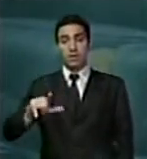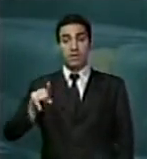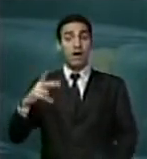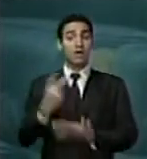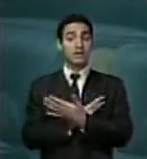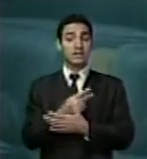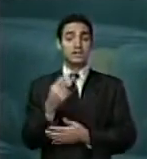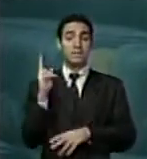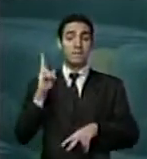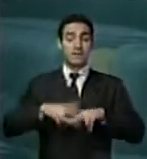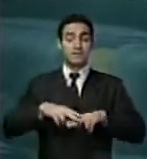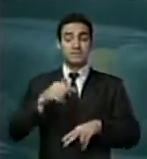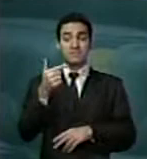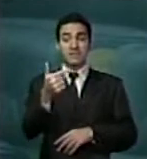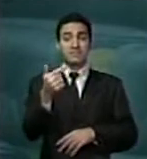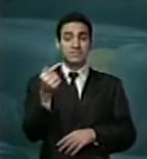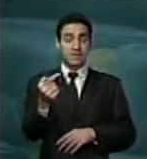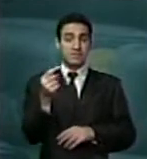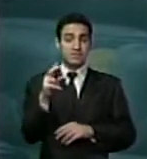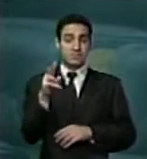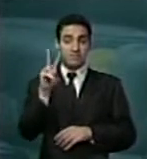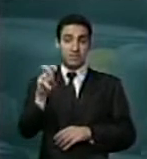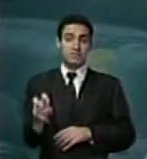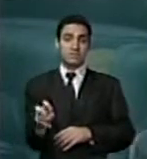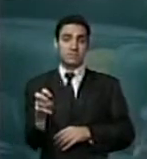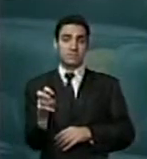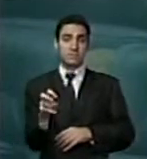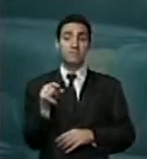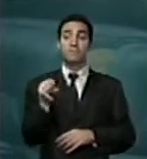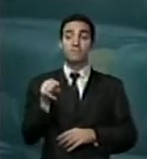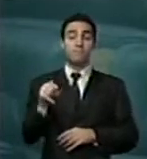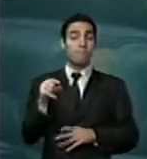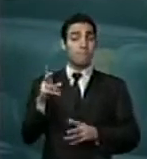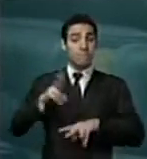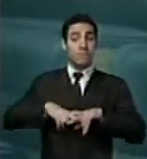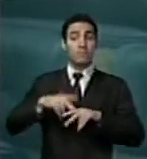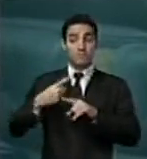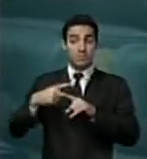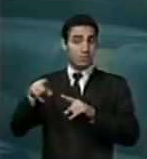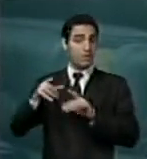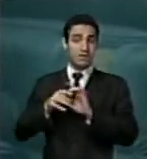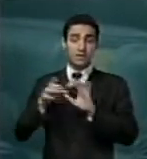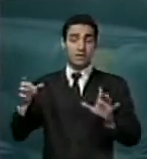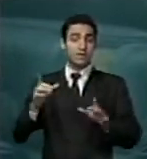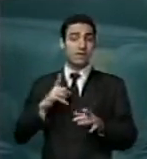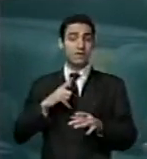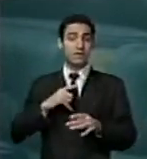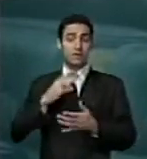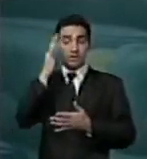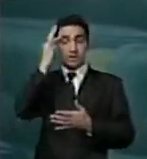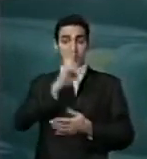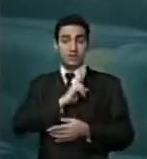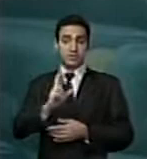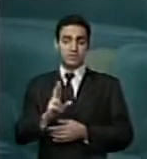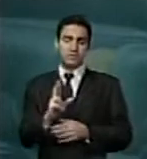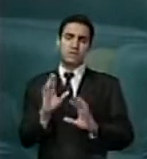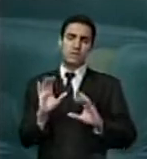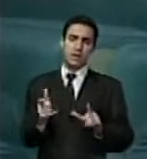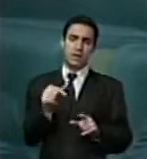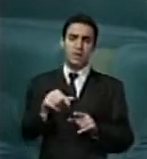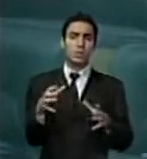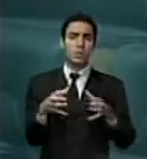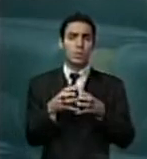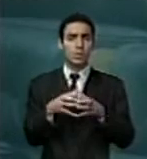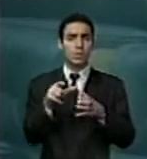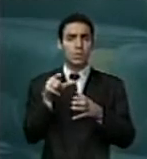preso 27 vezes e preso pelo exercício da sua fé. É claro que um grupo como este,